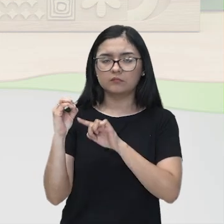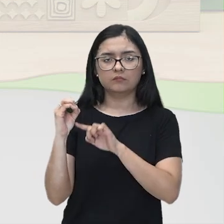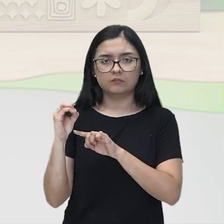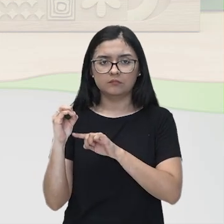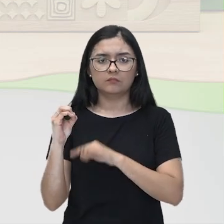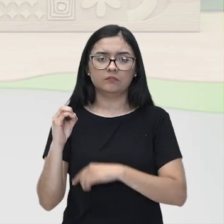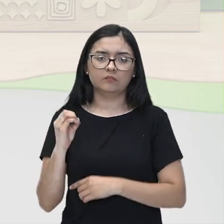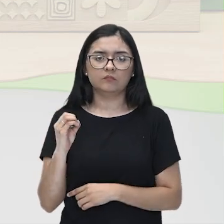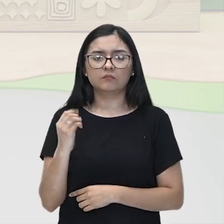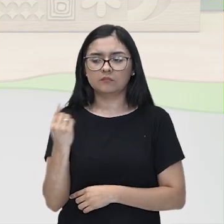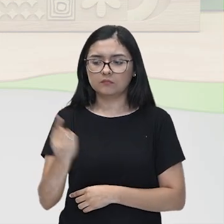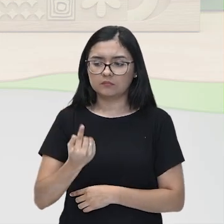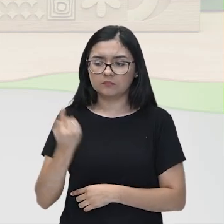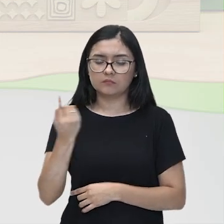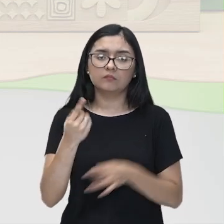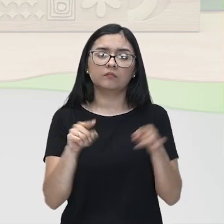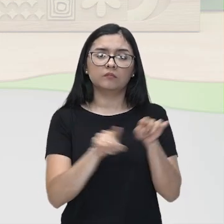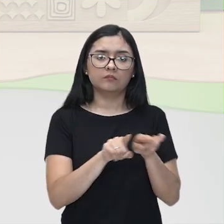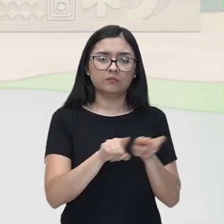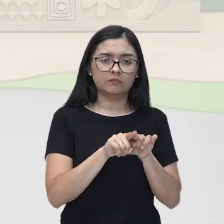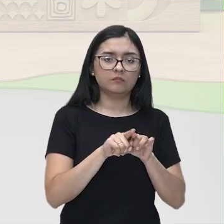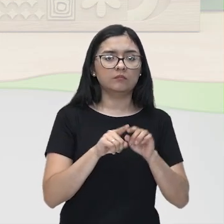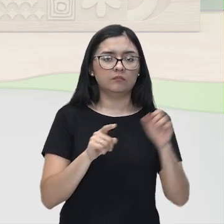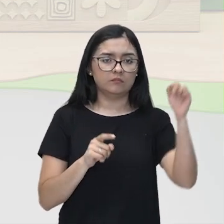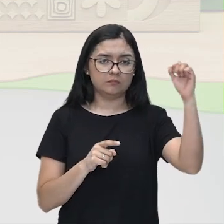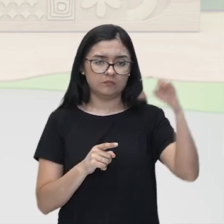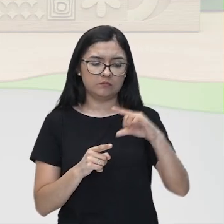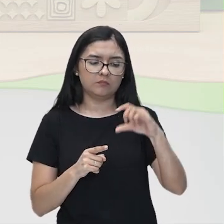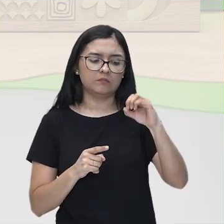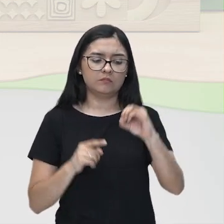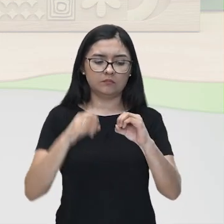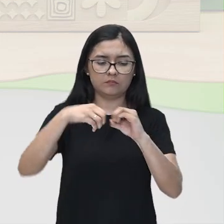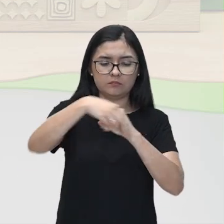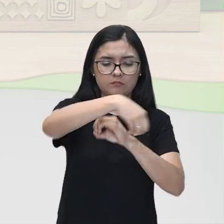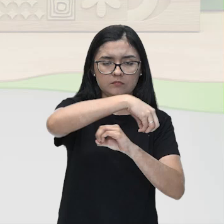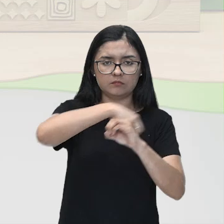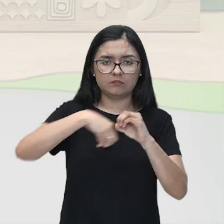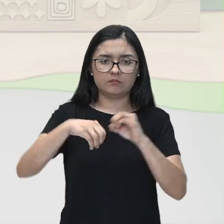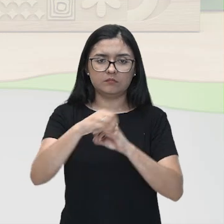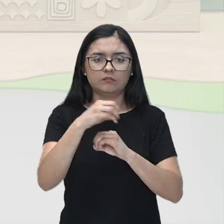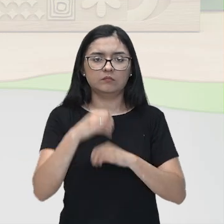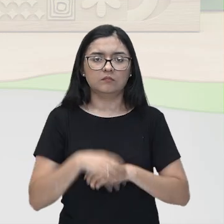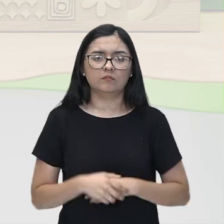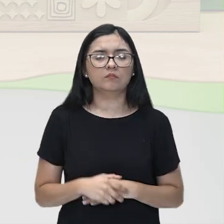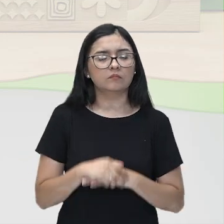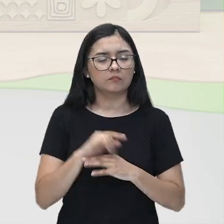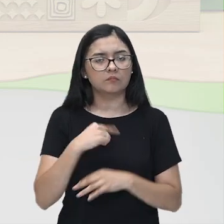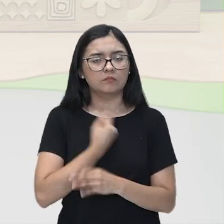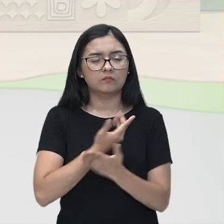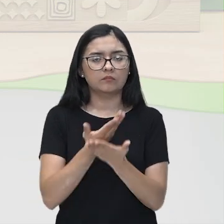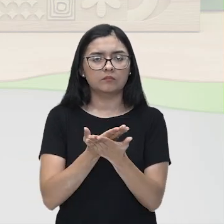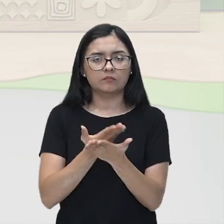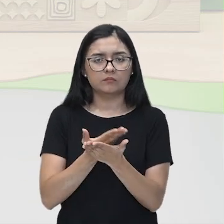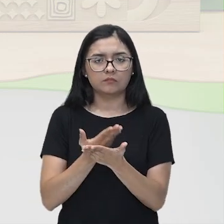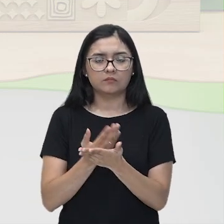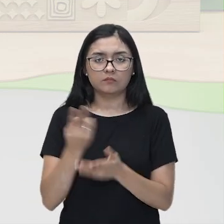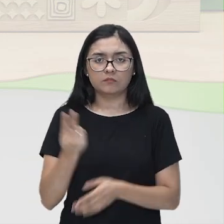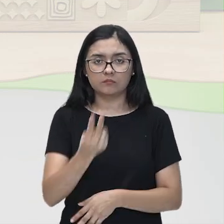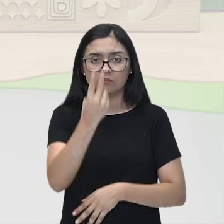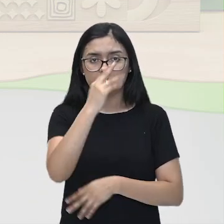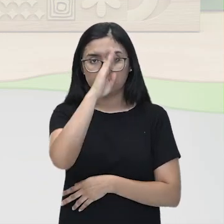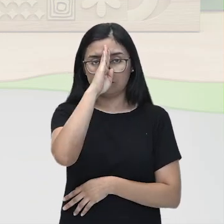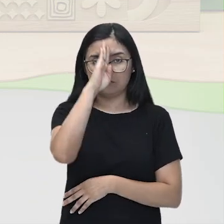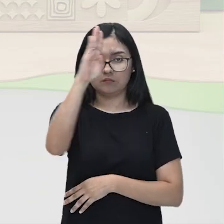estrutura ou em relação ao Sol. Observando aí que os dois